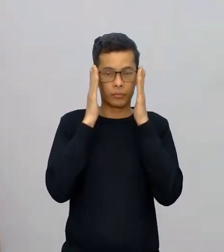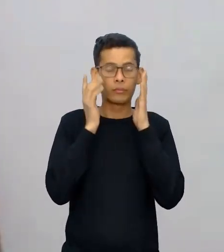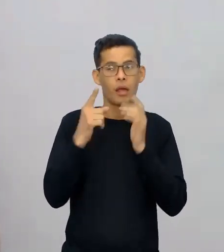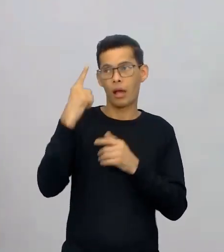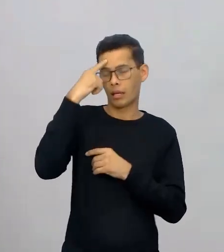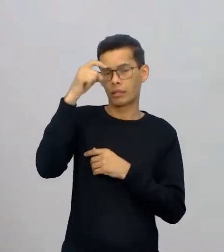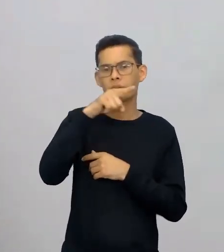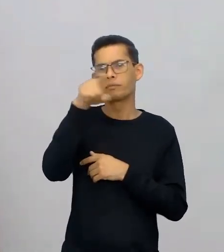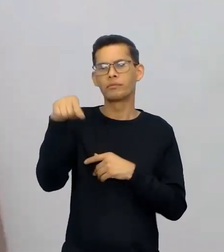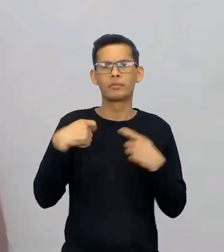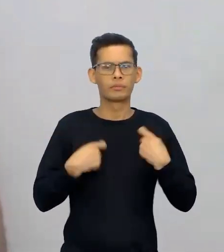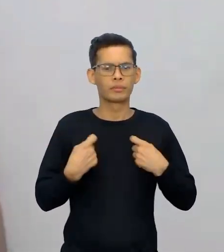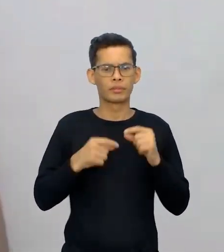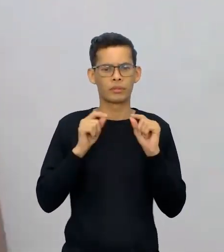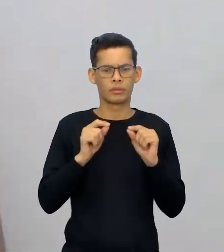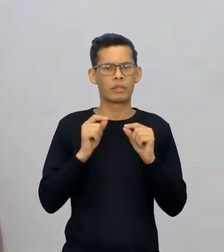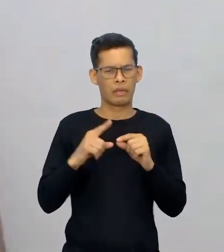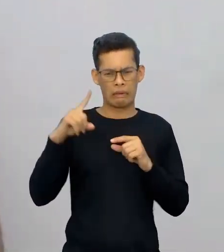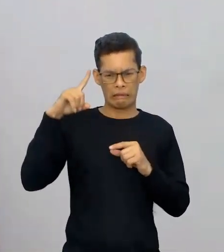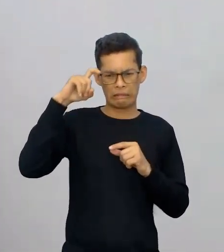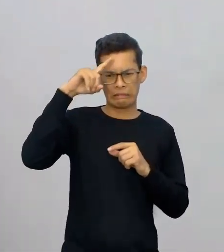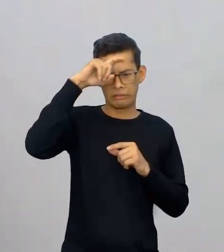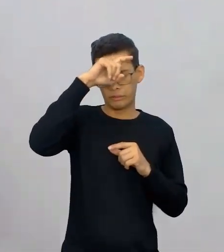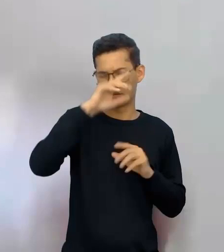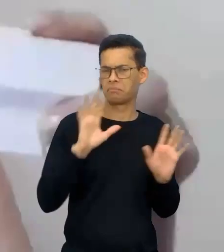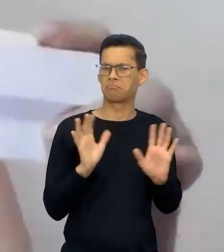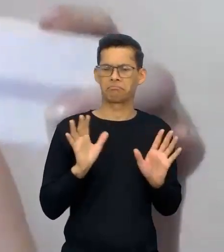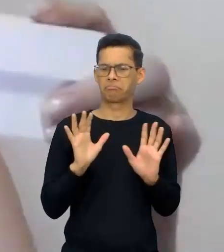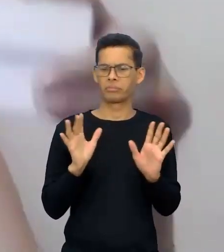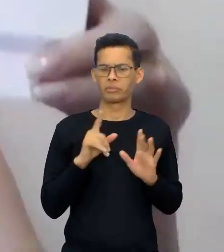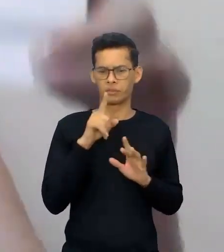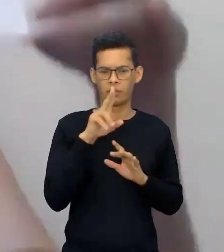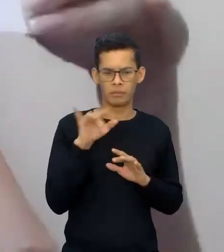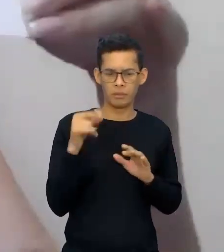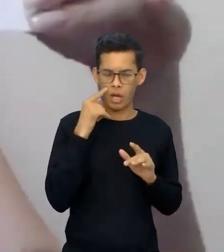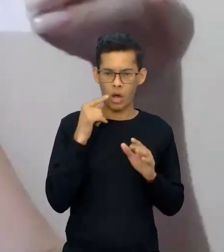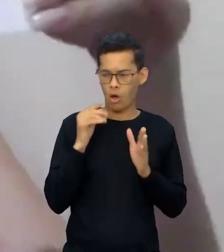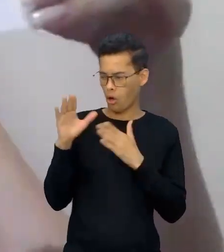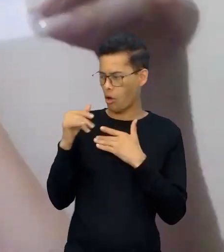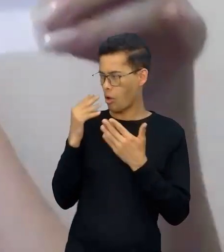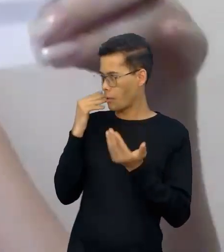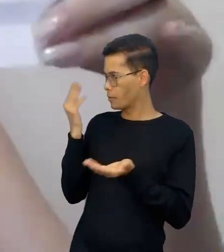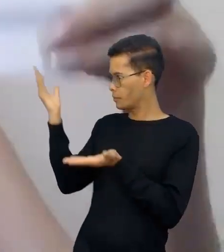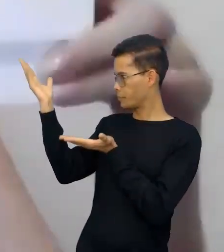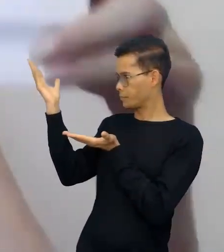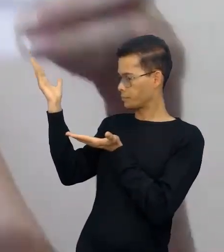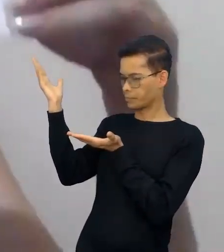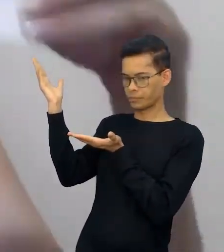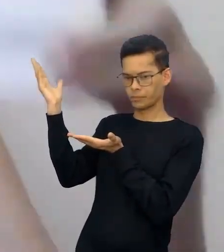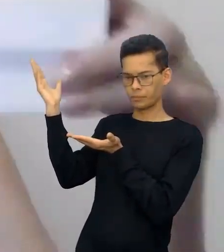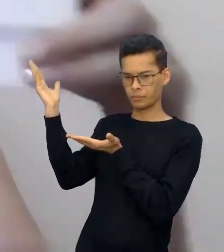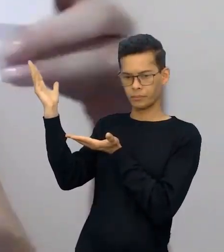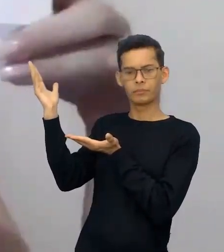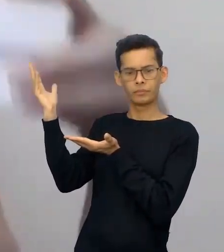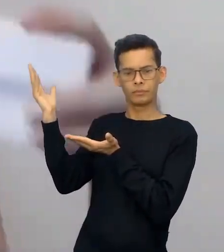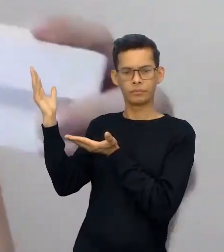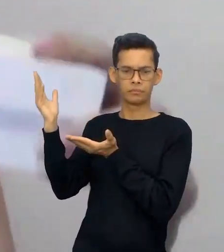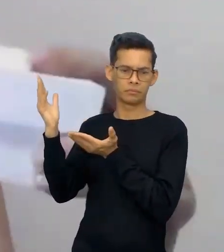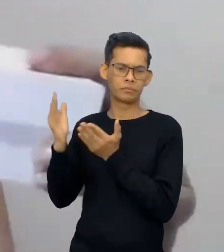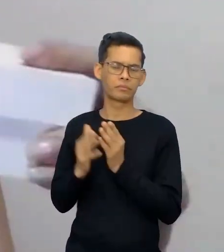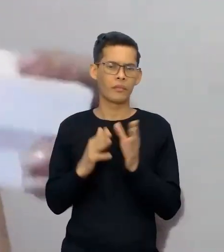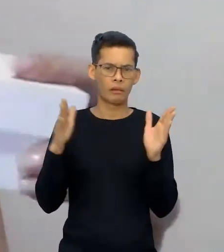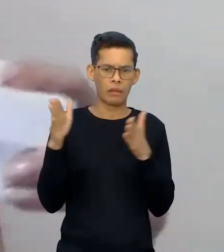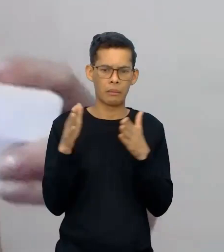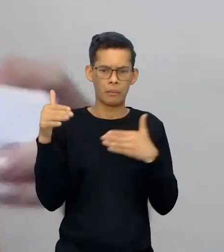vai precisar? Muito difícil? Não. Você vai precisar de uma ou duas caixinhas, tanto faz, tamanho, cor, forma,